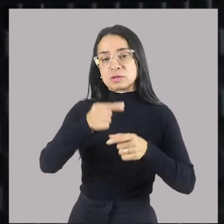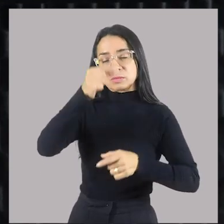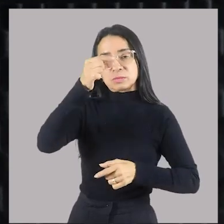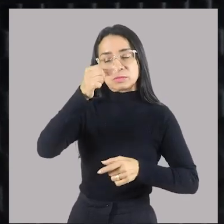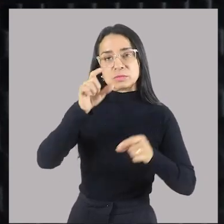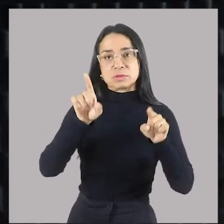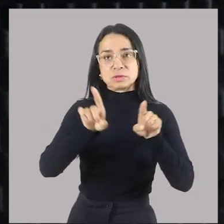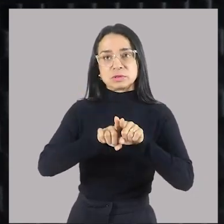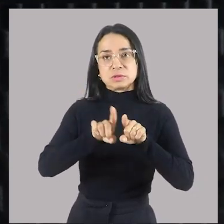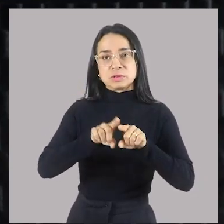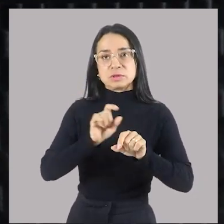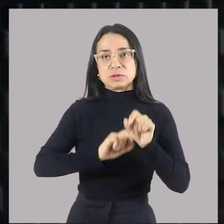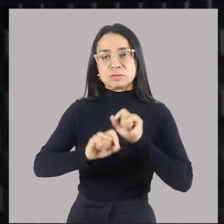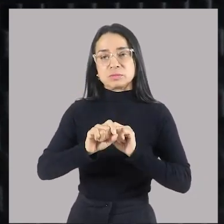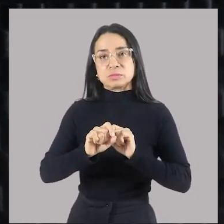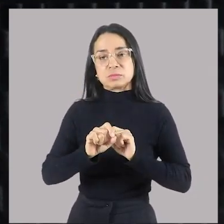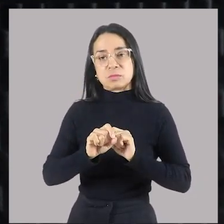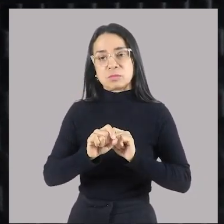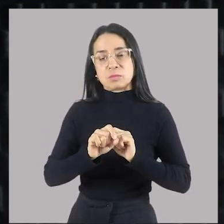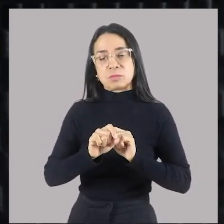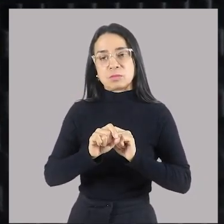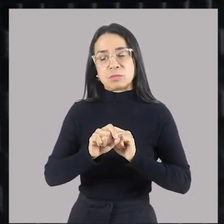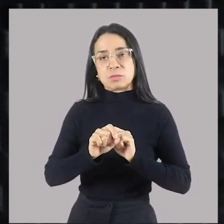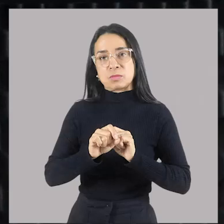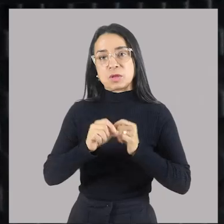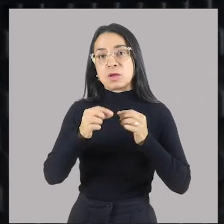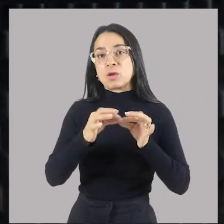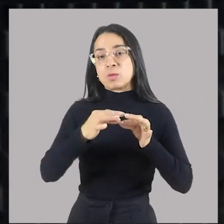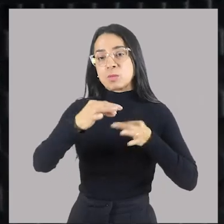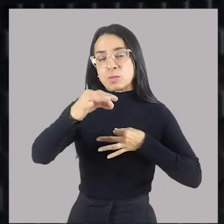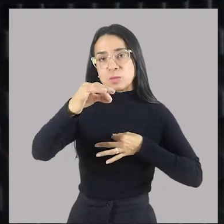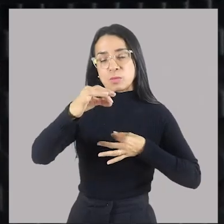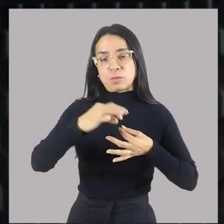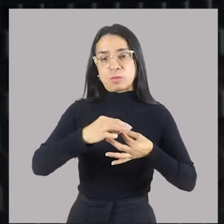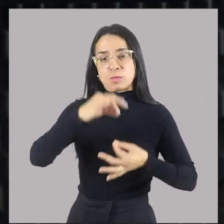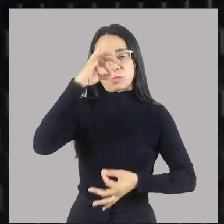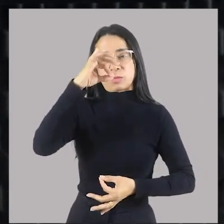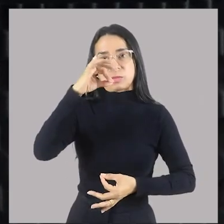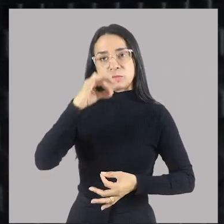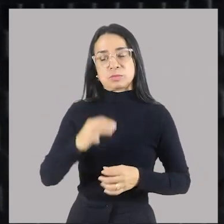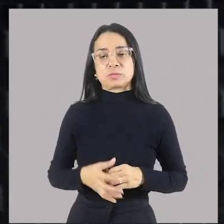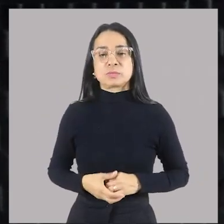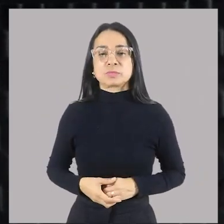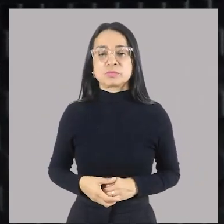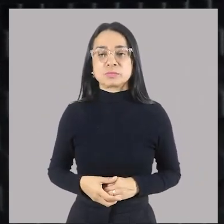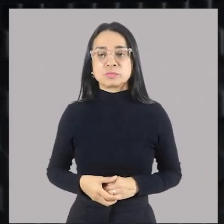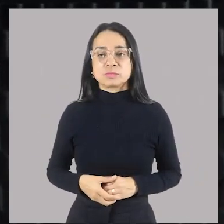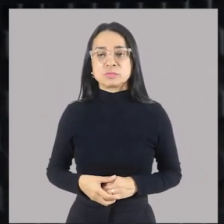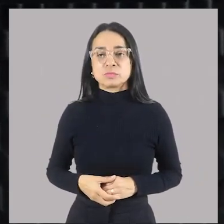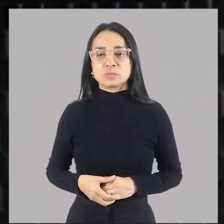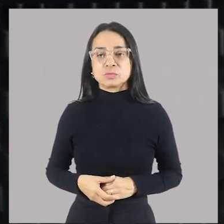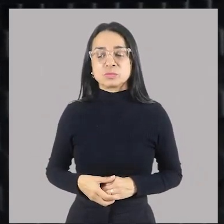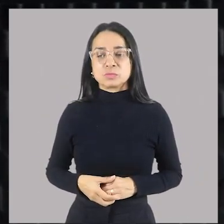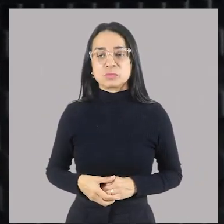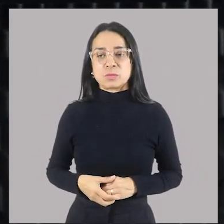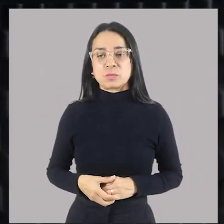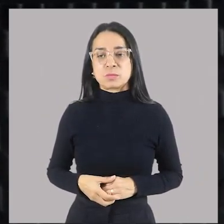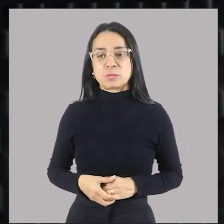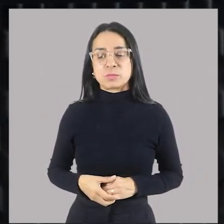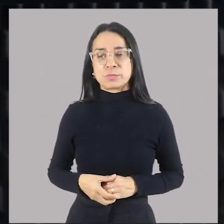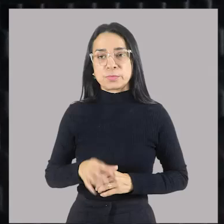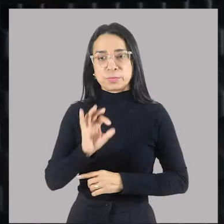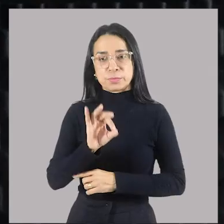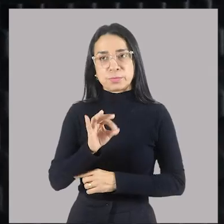e o comprimento desse órgão, desse osso,